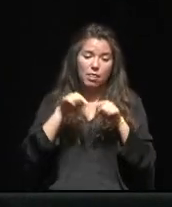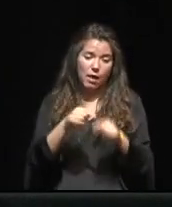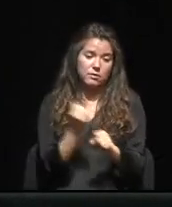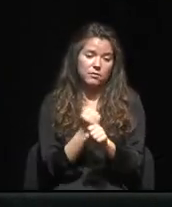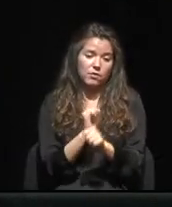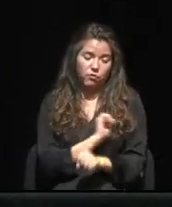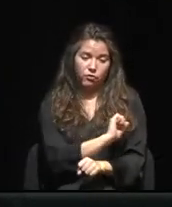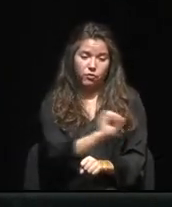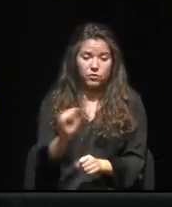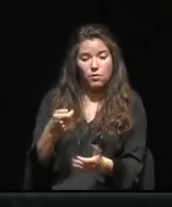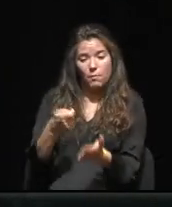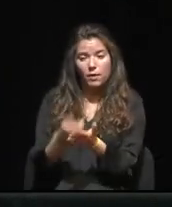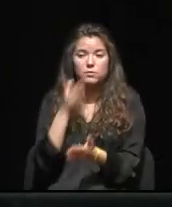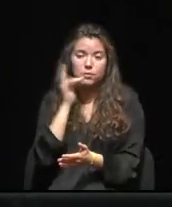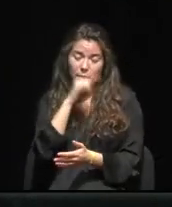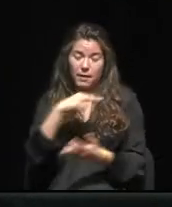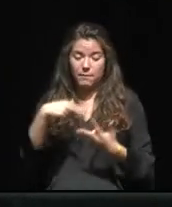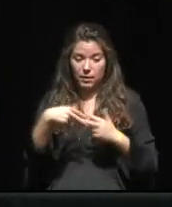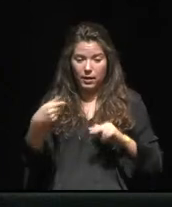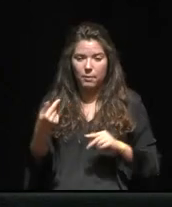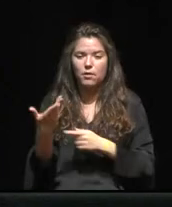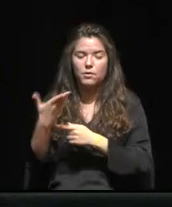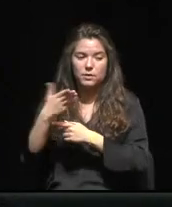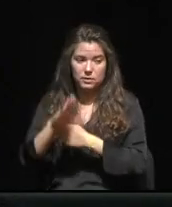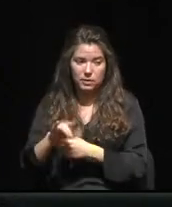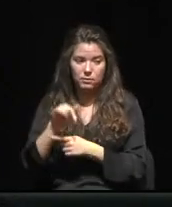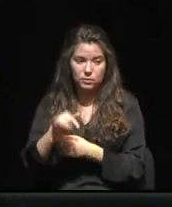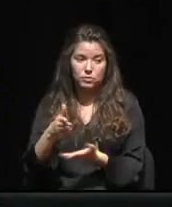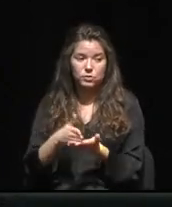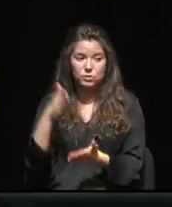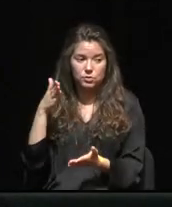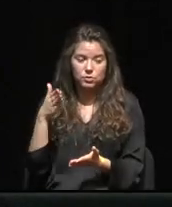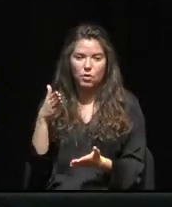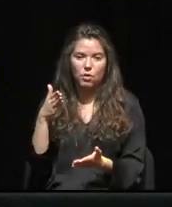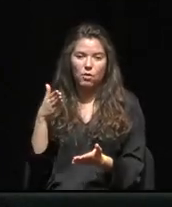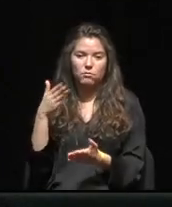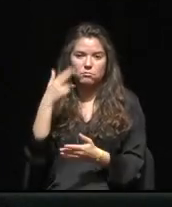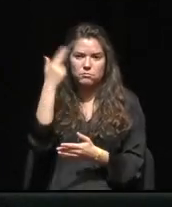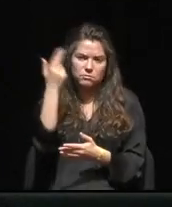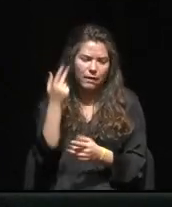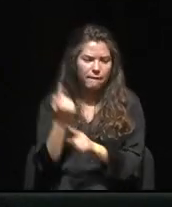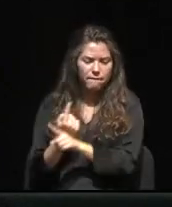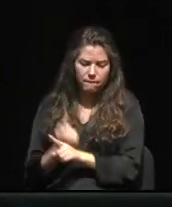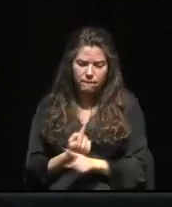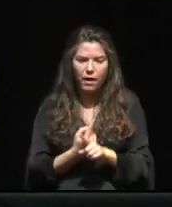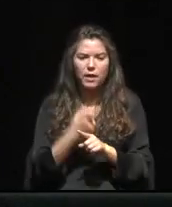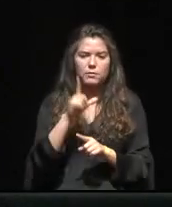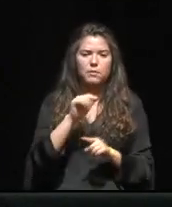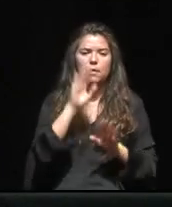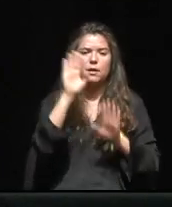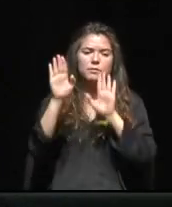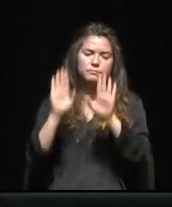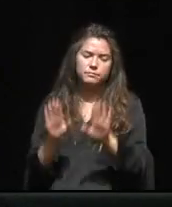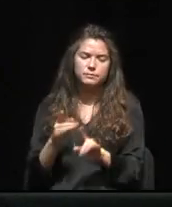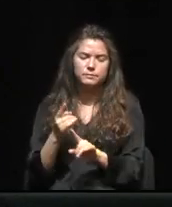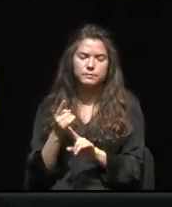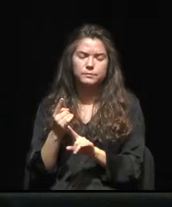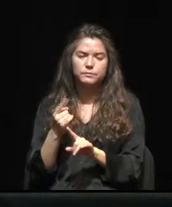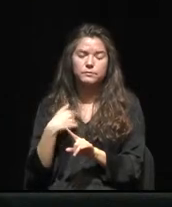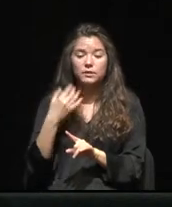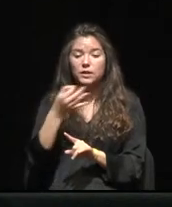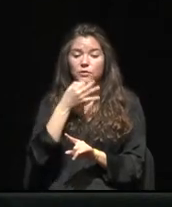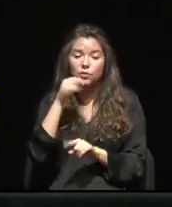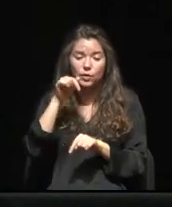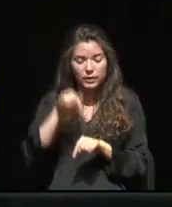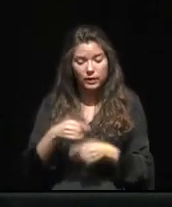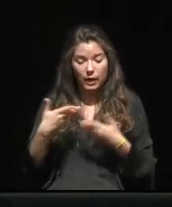obviamente são pagos pela câmara mas de resto um exemplo não só na parte das Artes perfuma tias mas também nos aceita as Exposições que o senhor Deputado aqui falou neste